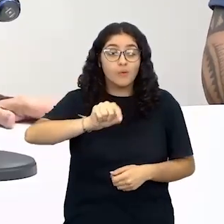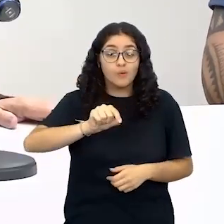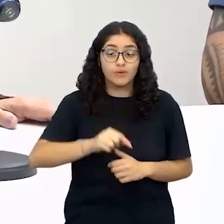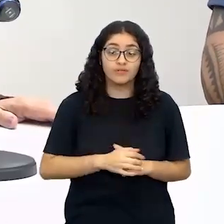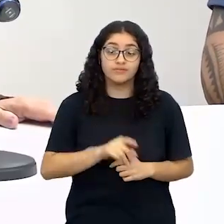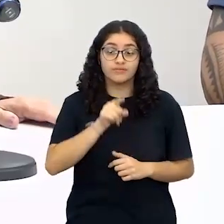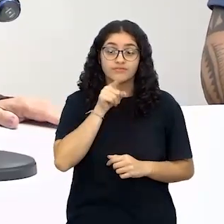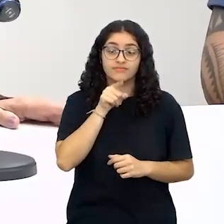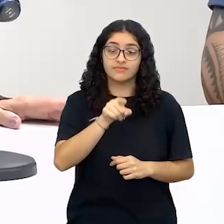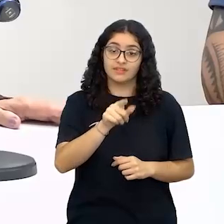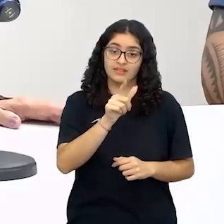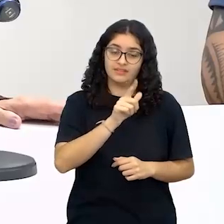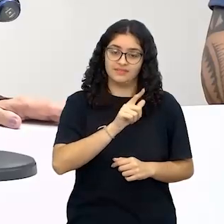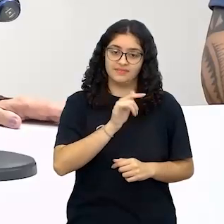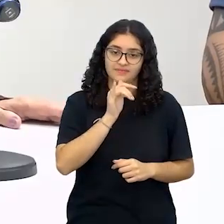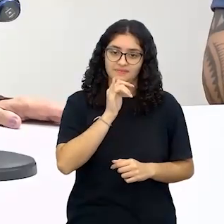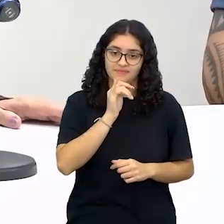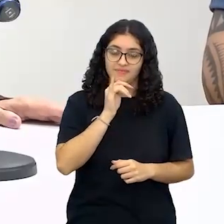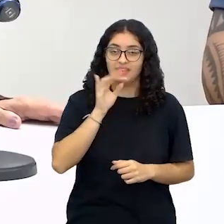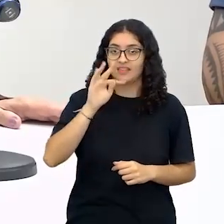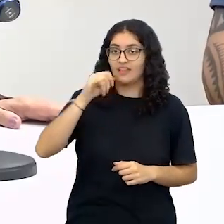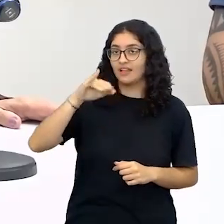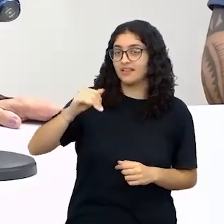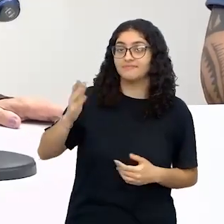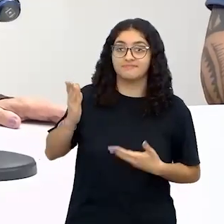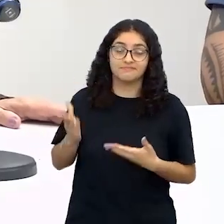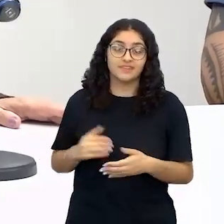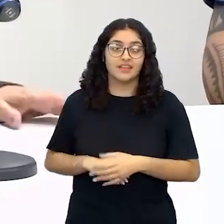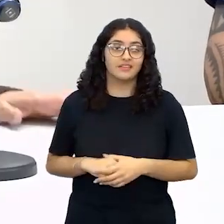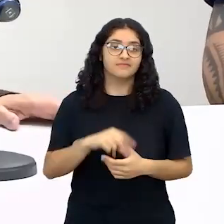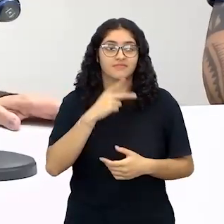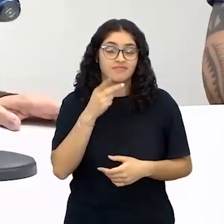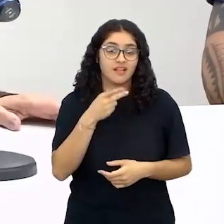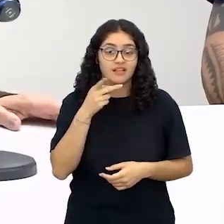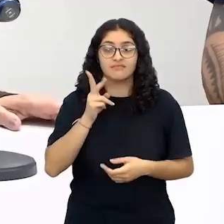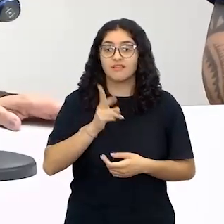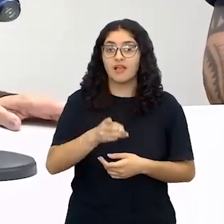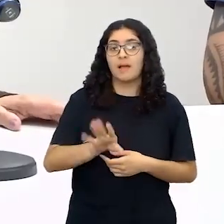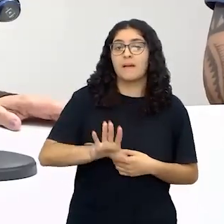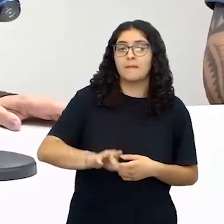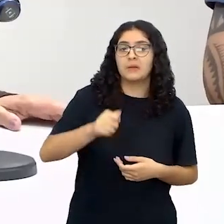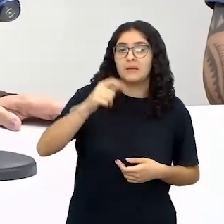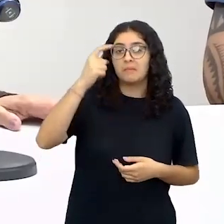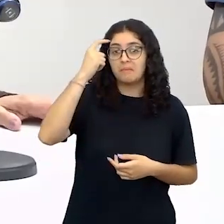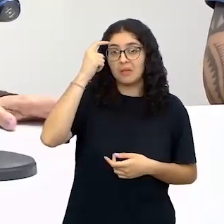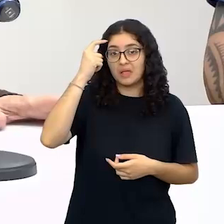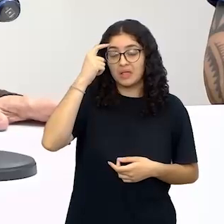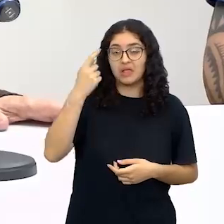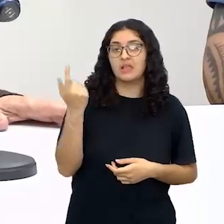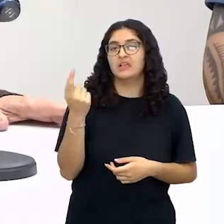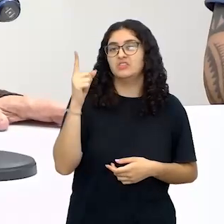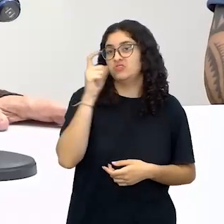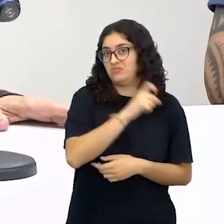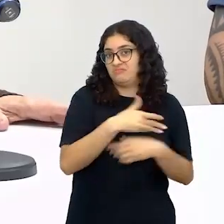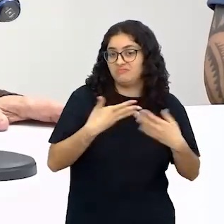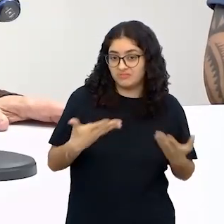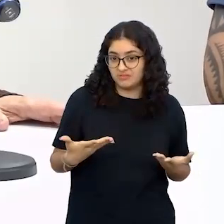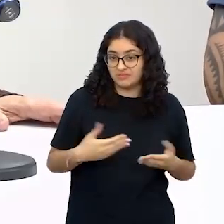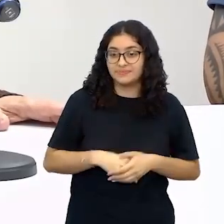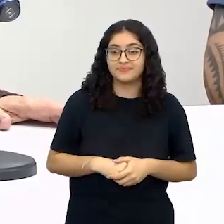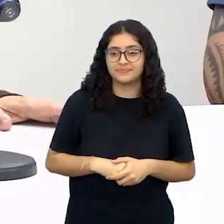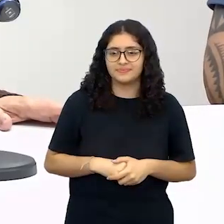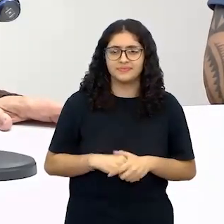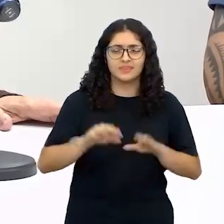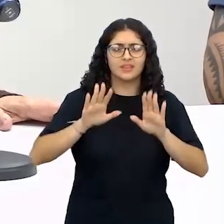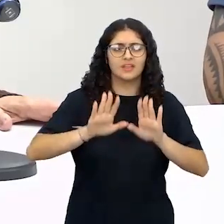professores, vão estar dizendo, pronto, lá vem a Tânia, que vai dizer que a gente tem que pensar e vai dar mais trabalho.